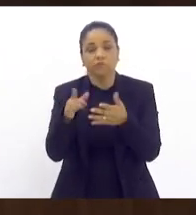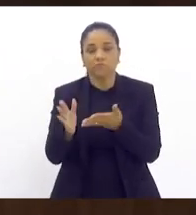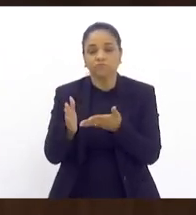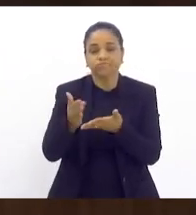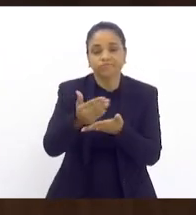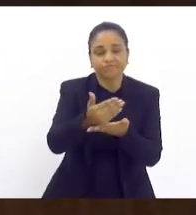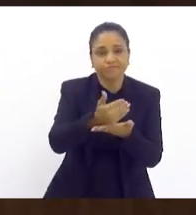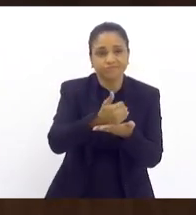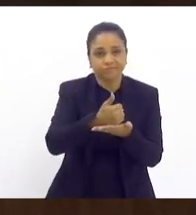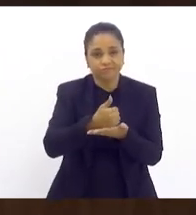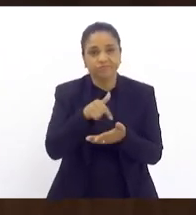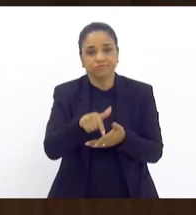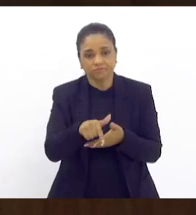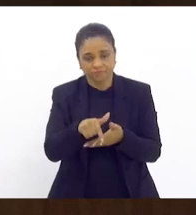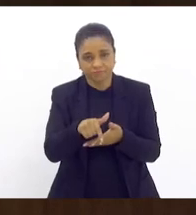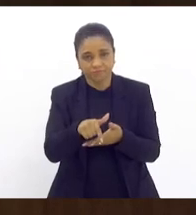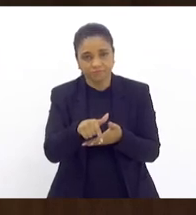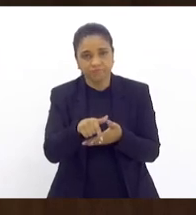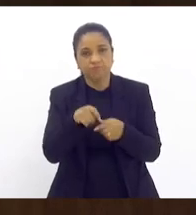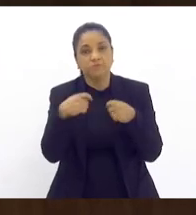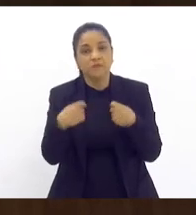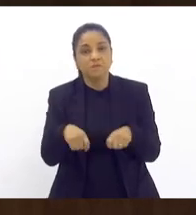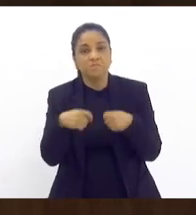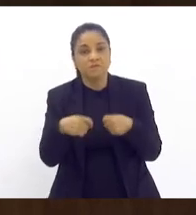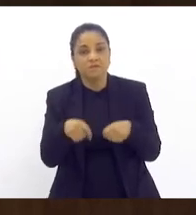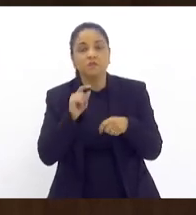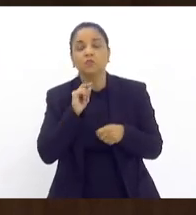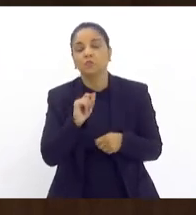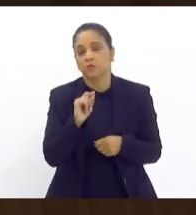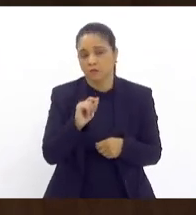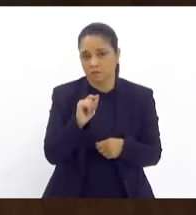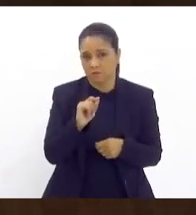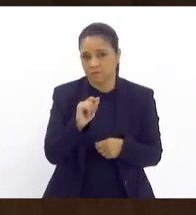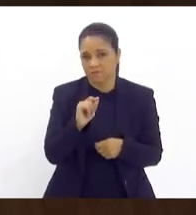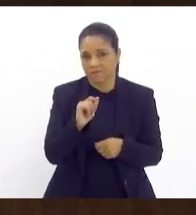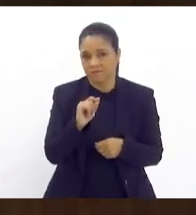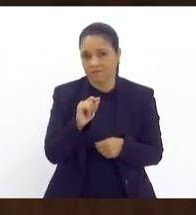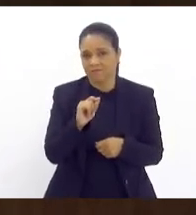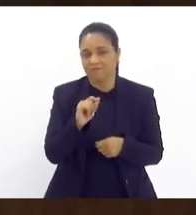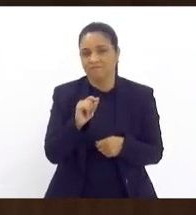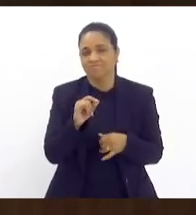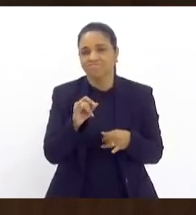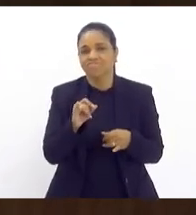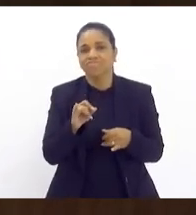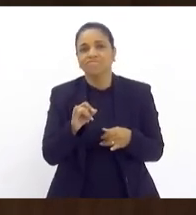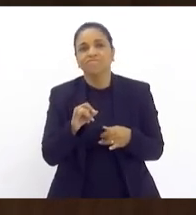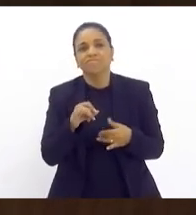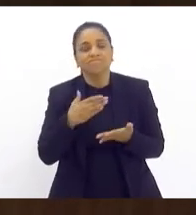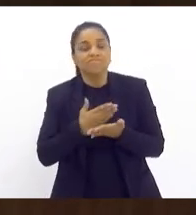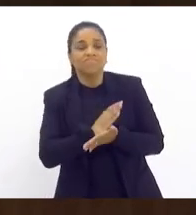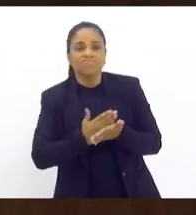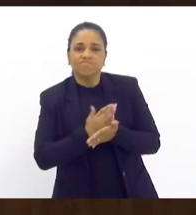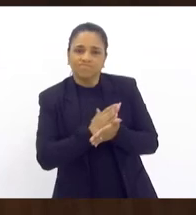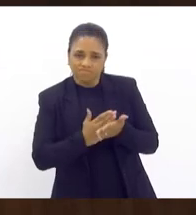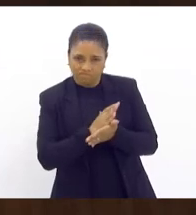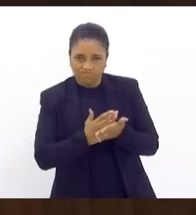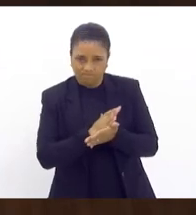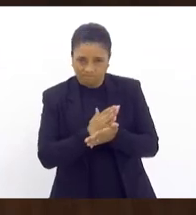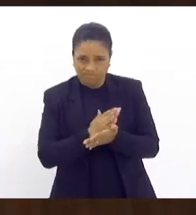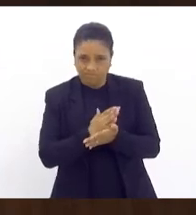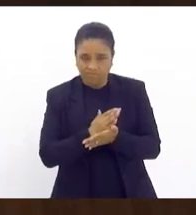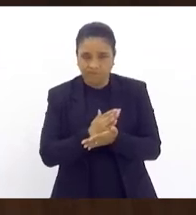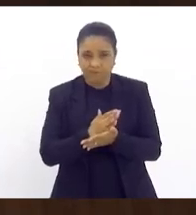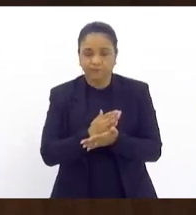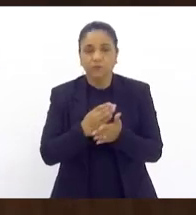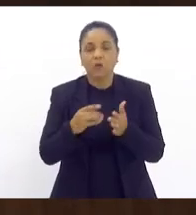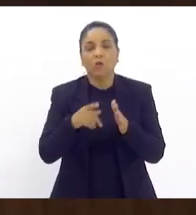Certamente eles vão ficar em uma situação extremamente desconfortável e além do mais o projeto